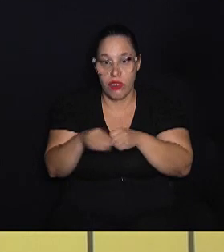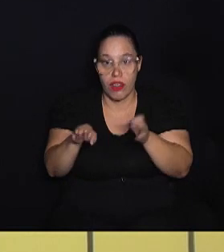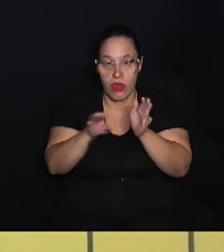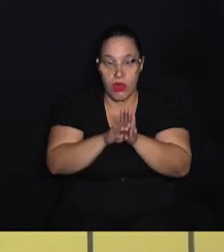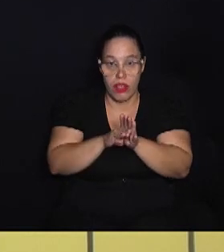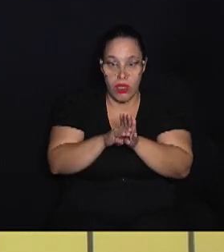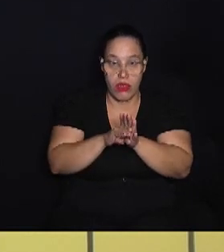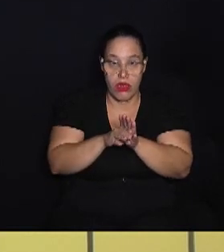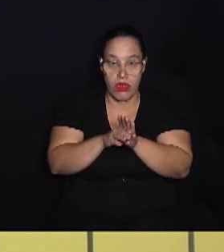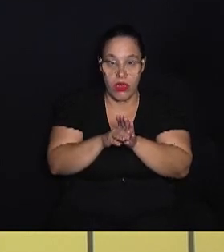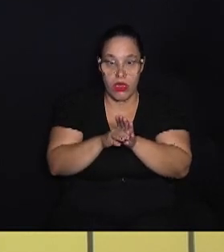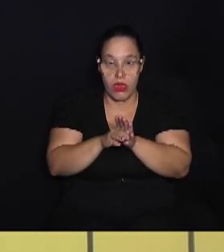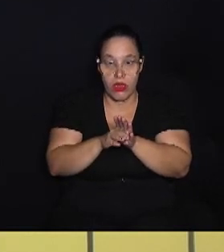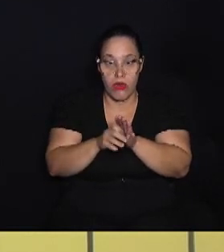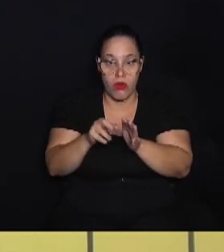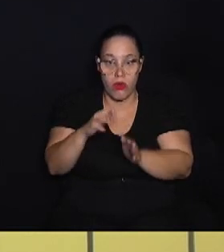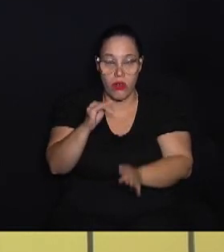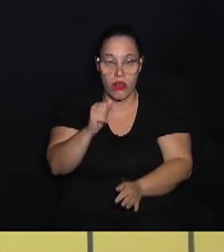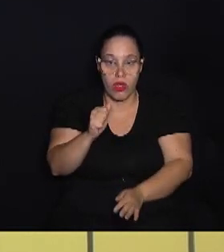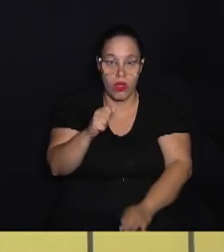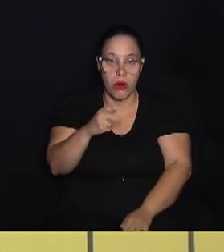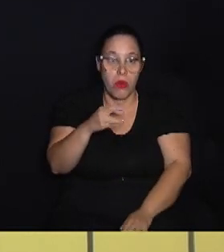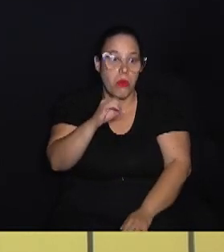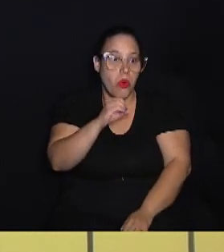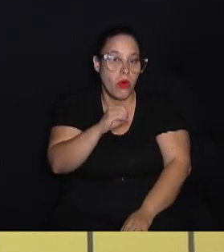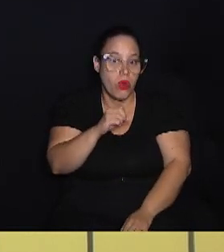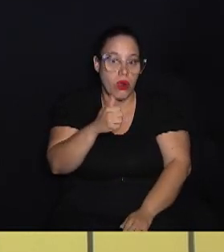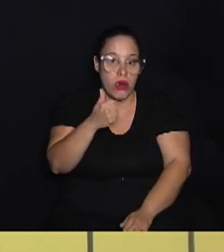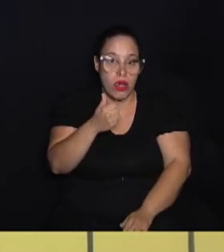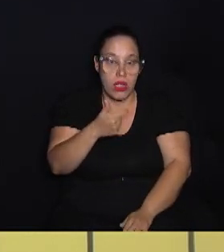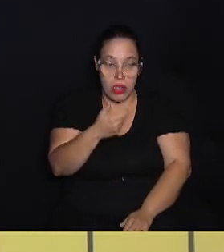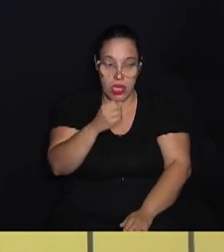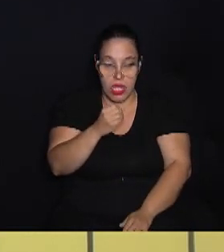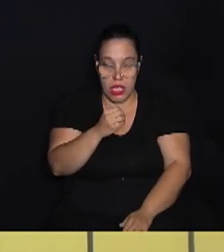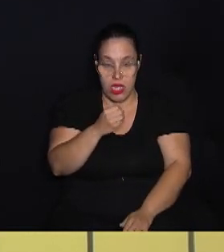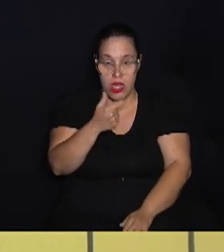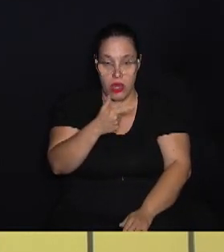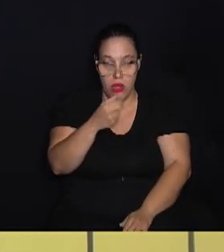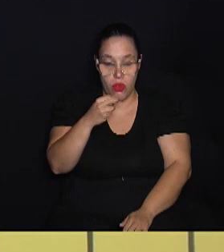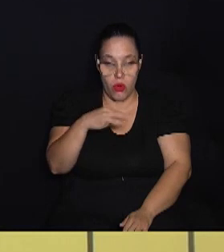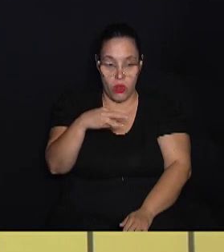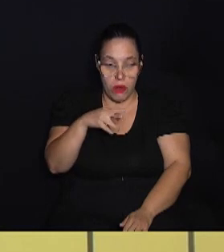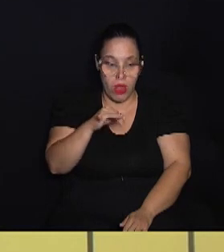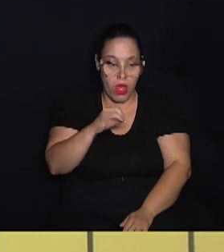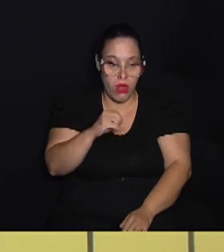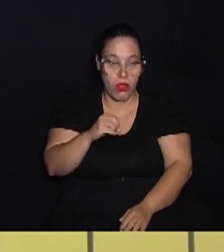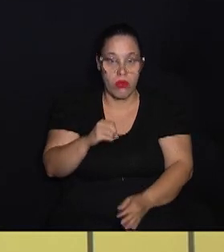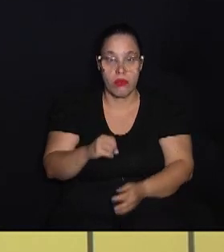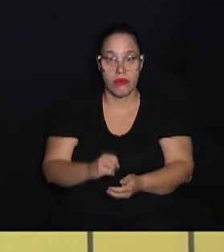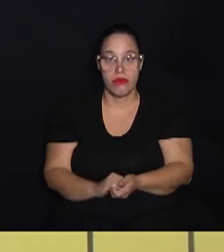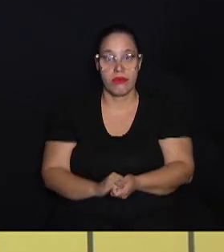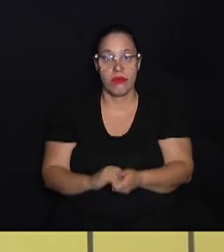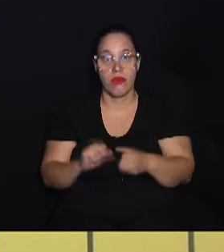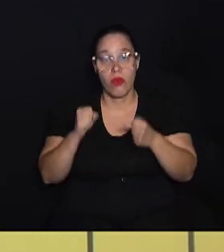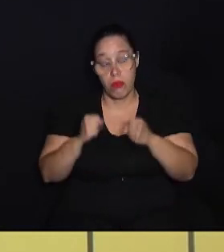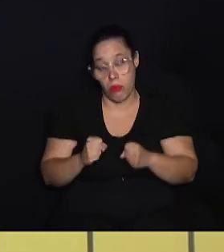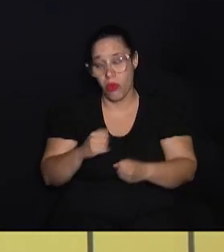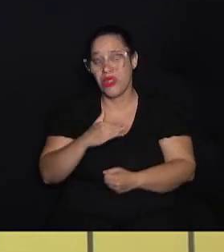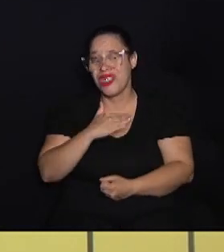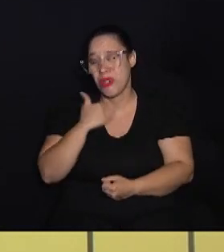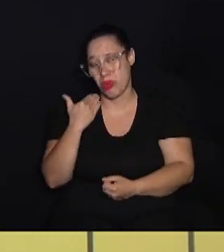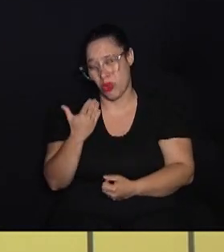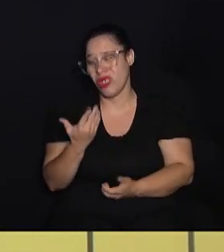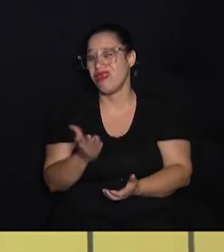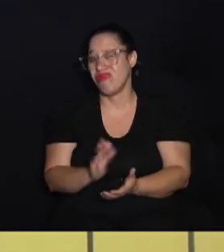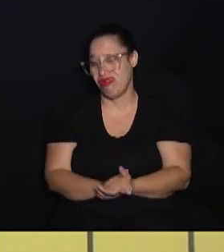mata, pode cair em uma fossa ou num poço ali com 10, 12 metros de profundidade, né? E pode acabar até morrendo com isso